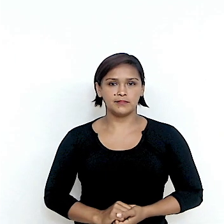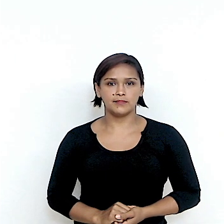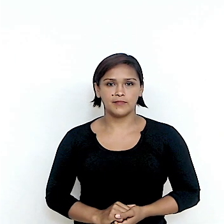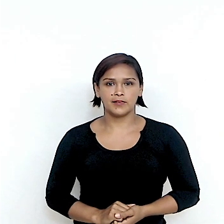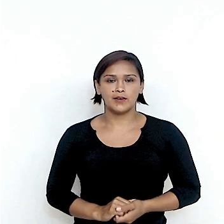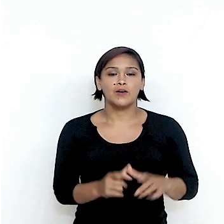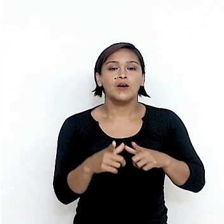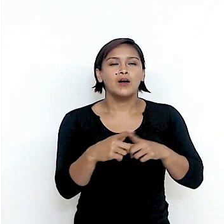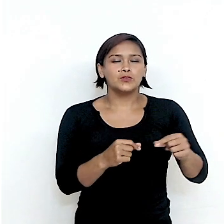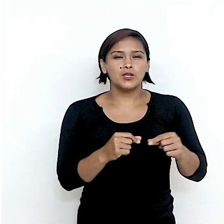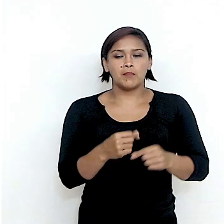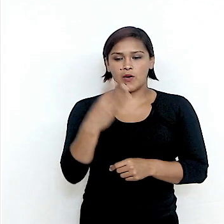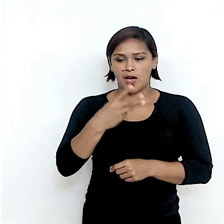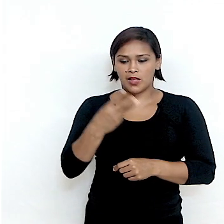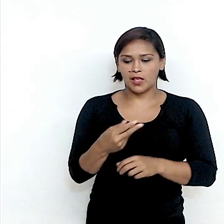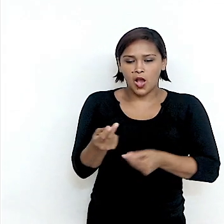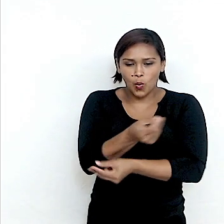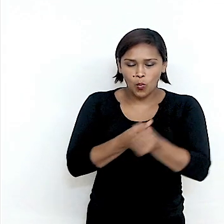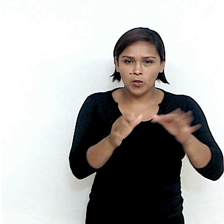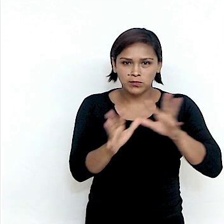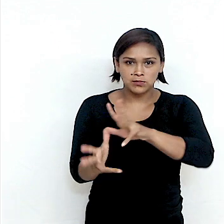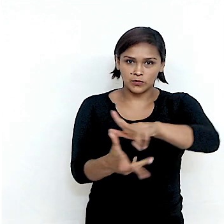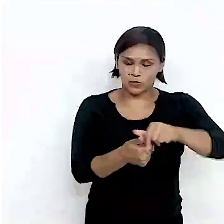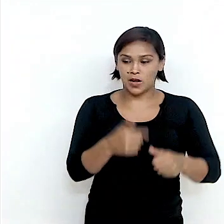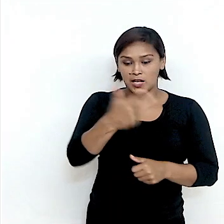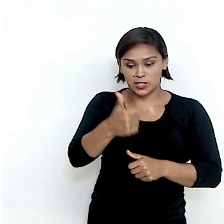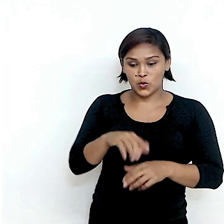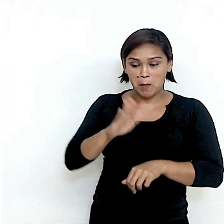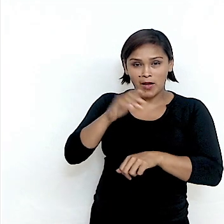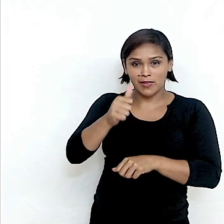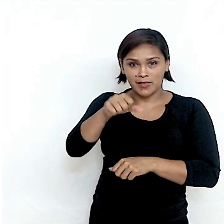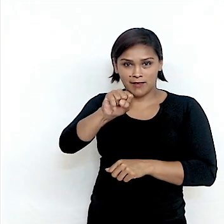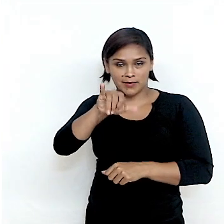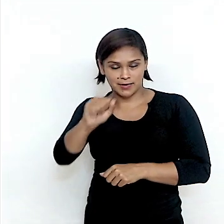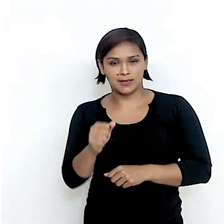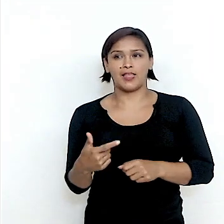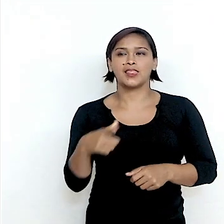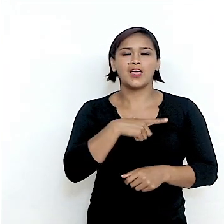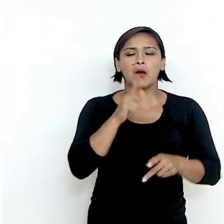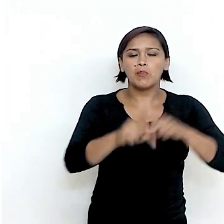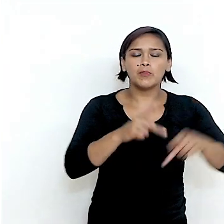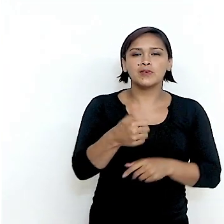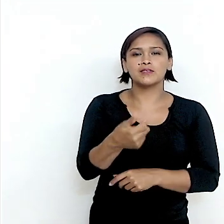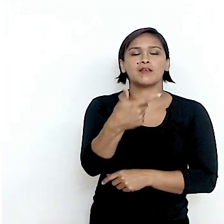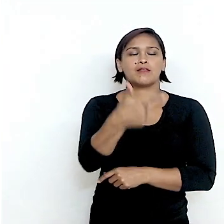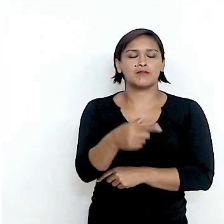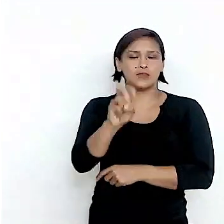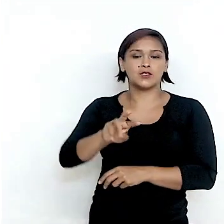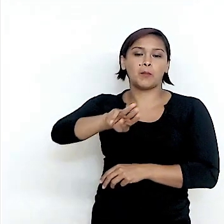o Japão é a terceira maior economia mundial a segunda maior da Ásia conta com uma população de 125